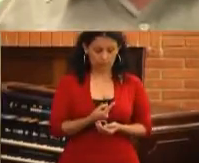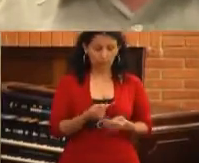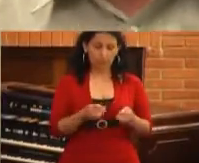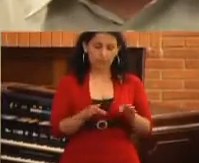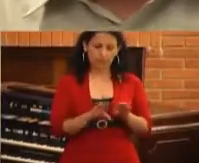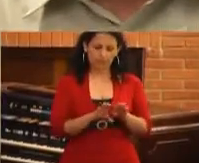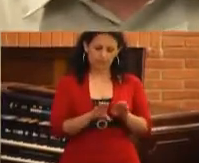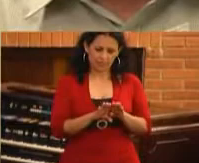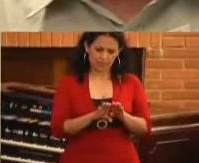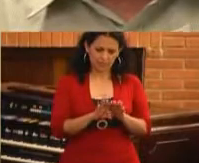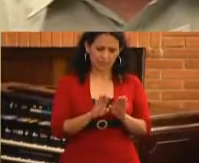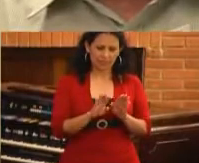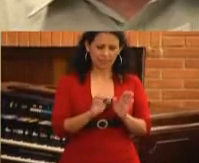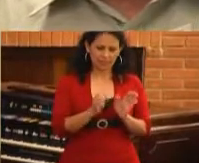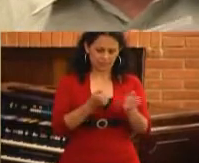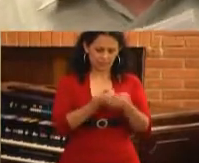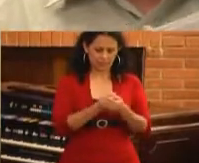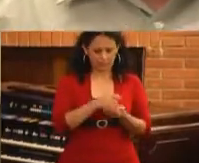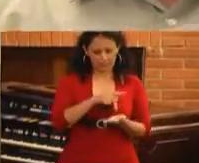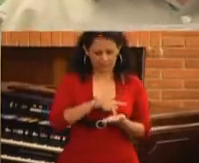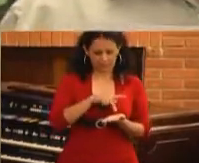ultrajamos a verdade.